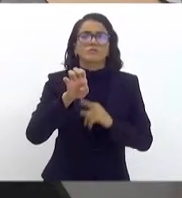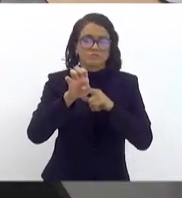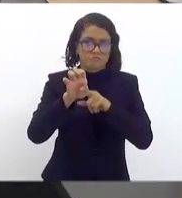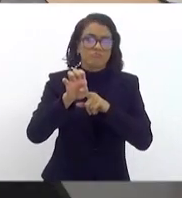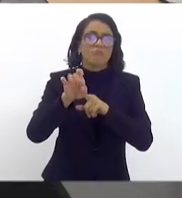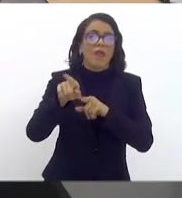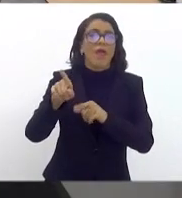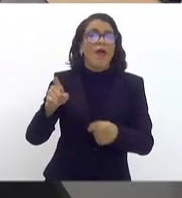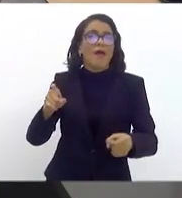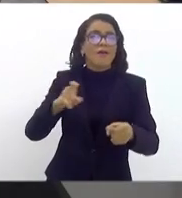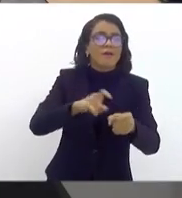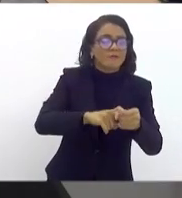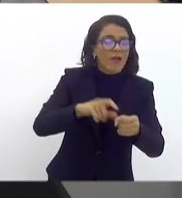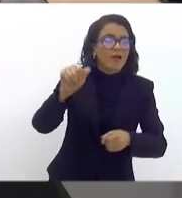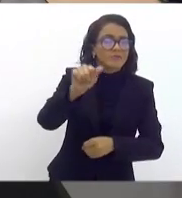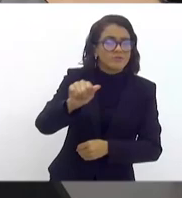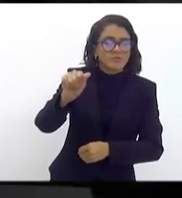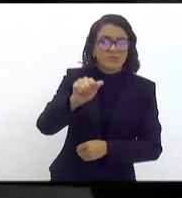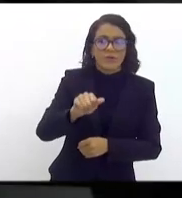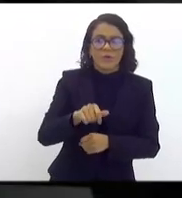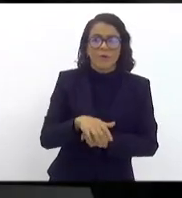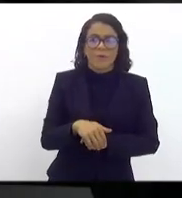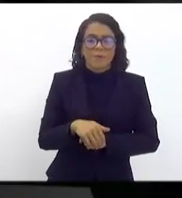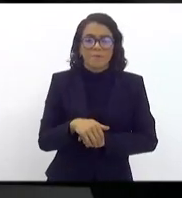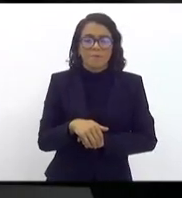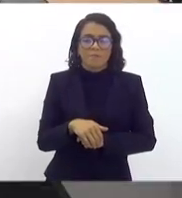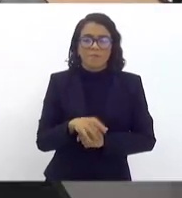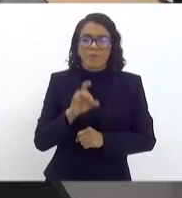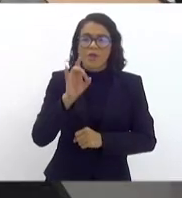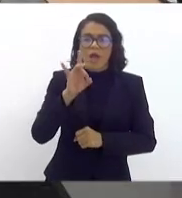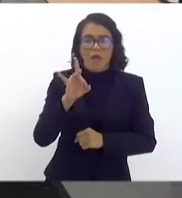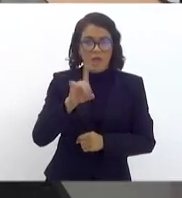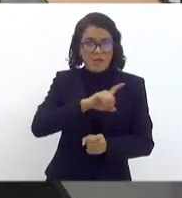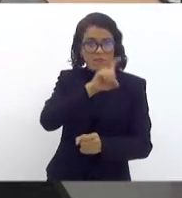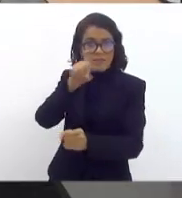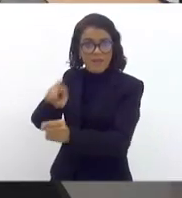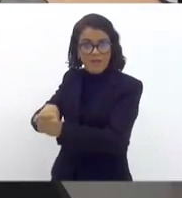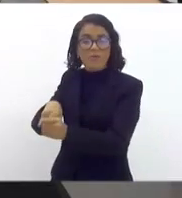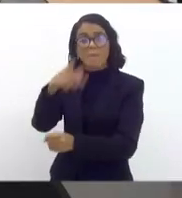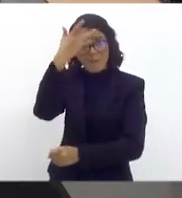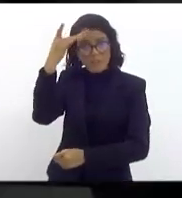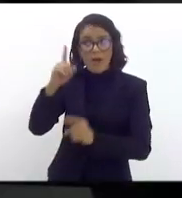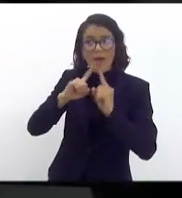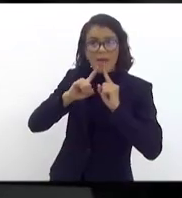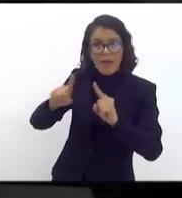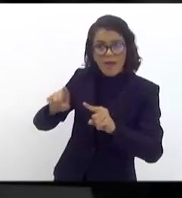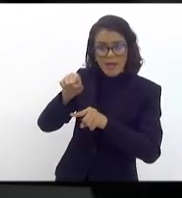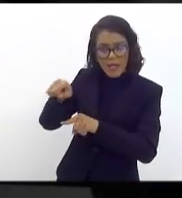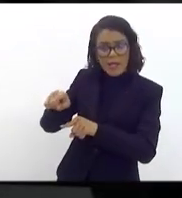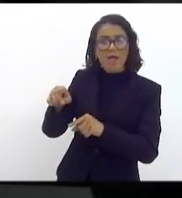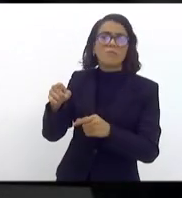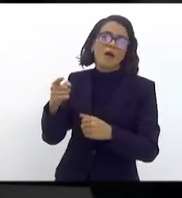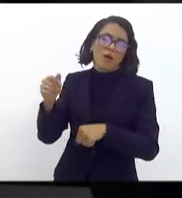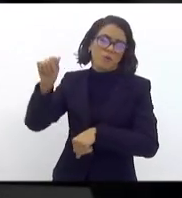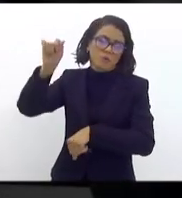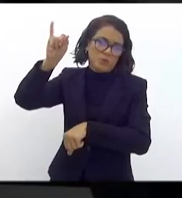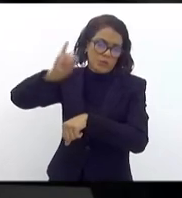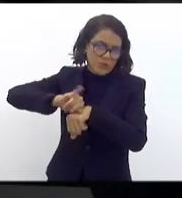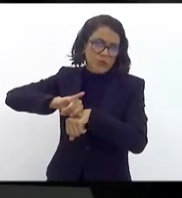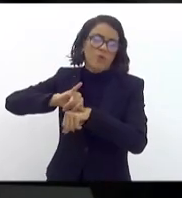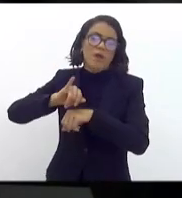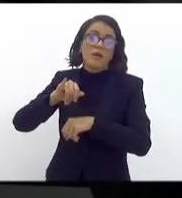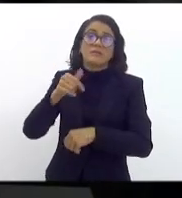Felipe é filiado portanto, a tal associação. Devolvido ao usuário do direito autoral. Quem reclama é o titular junto à associação. Claro que se